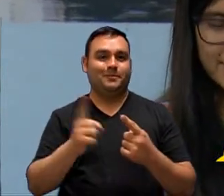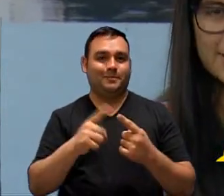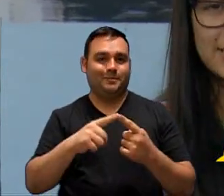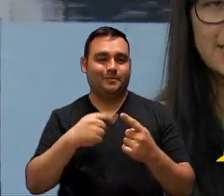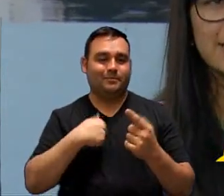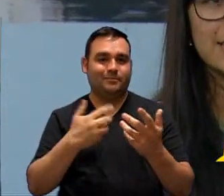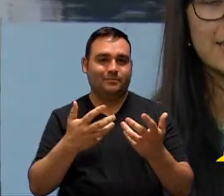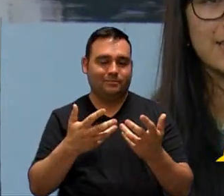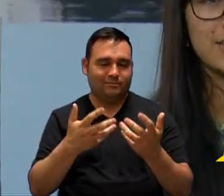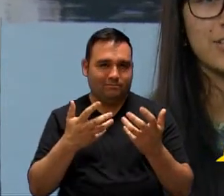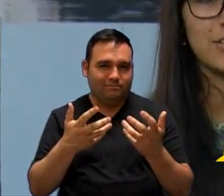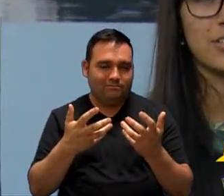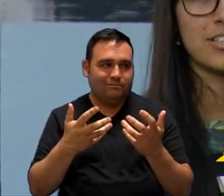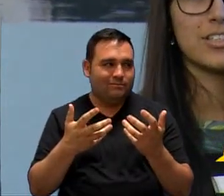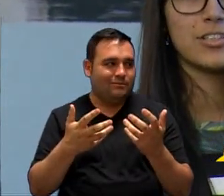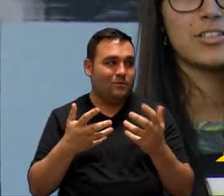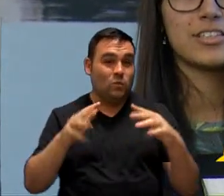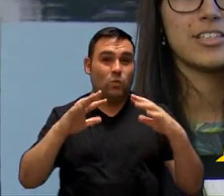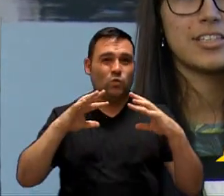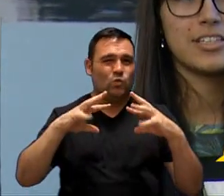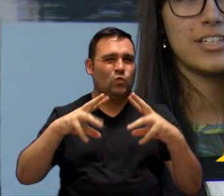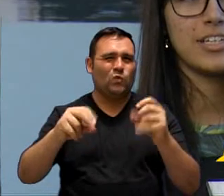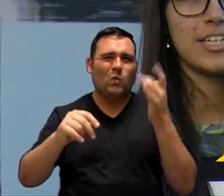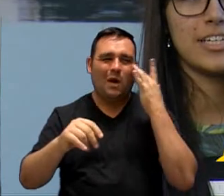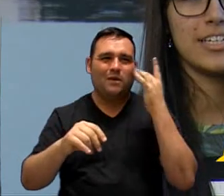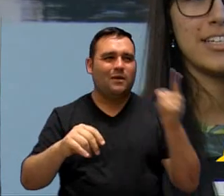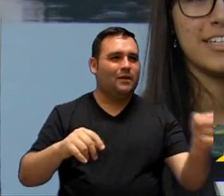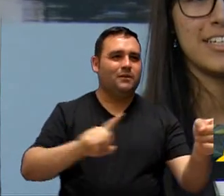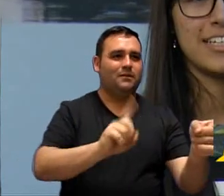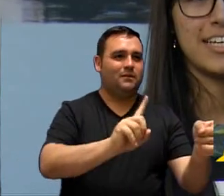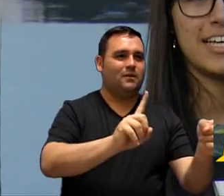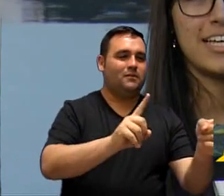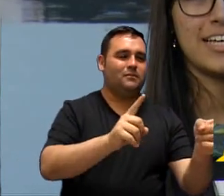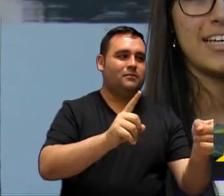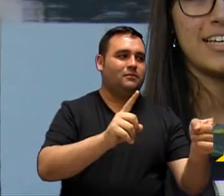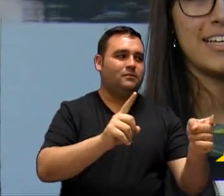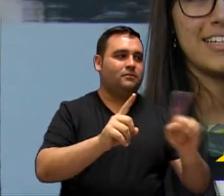Primeiramente, eu queria, como quase todos, eu acho que menos ele,